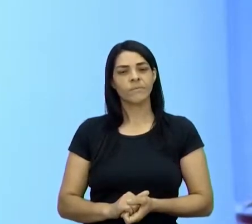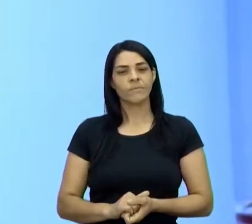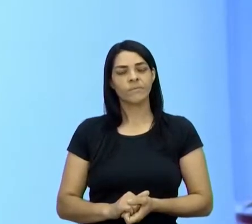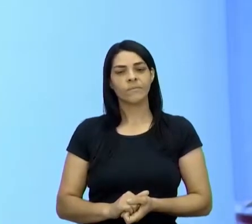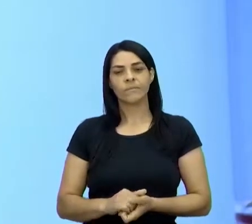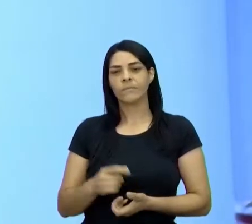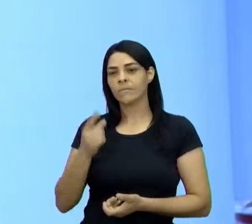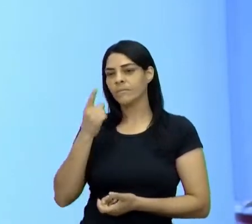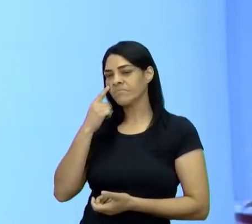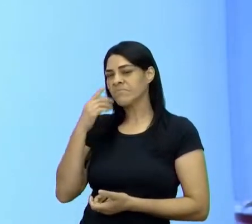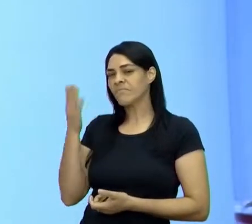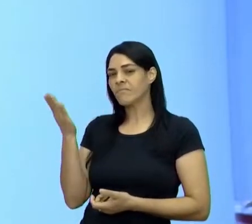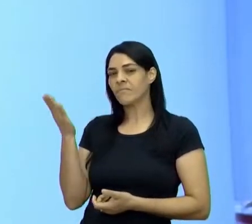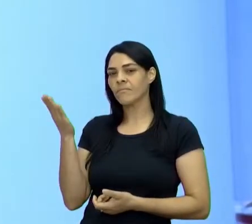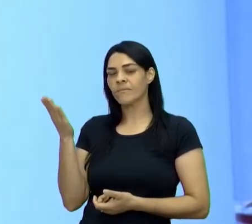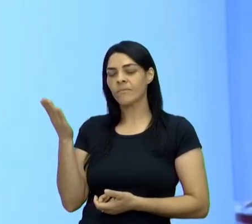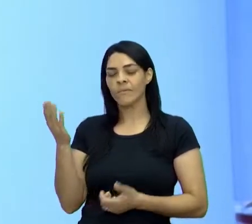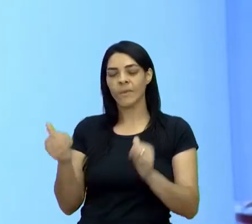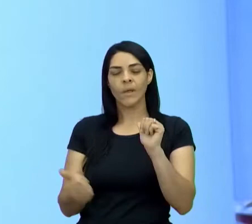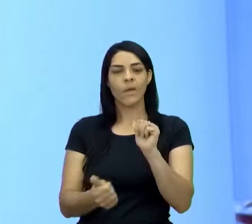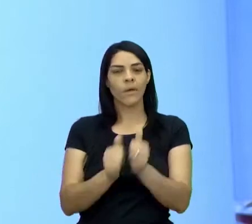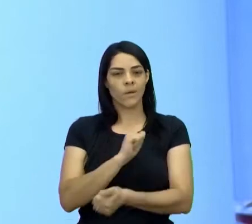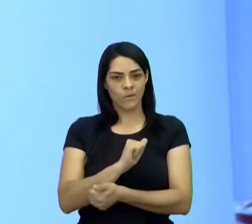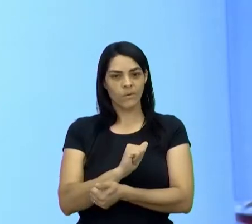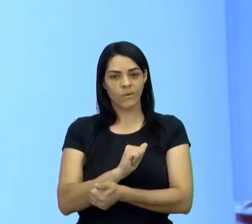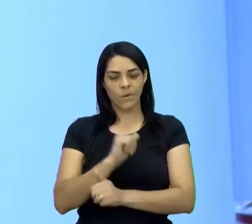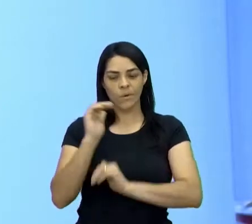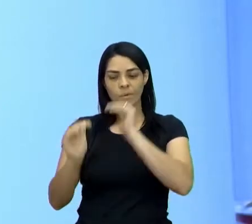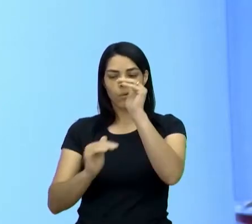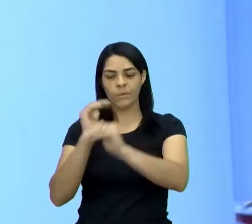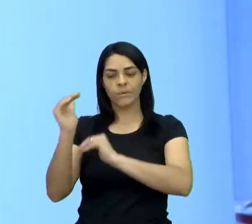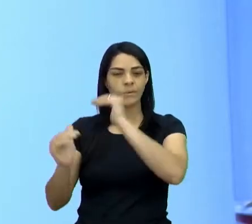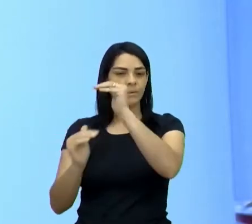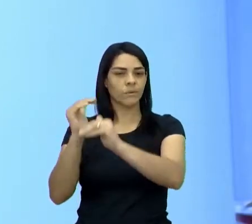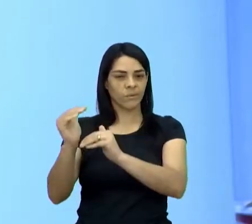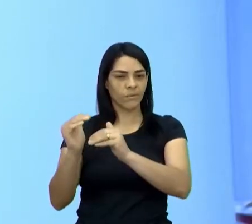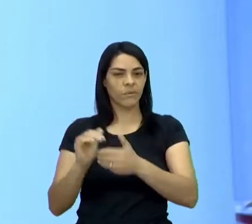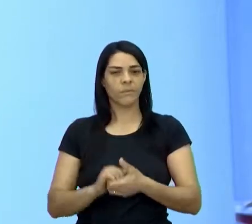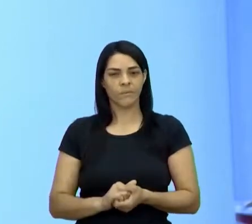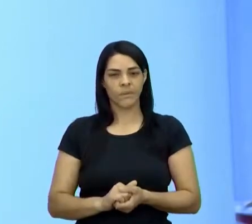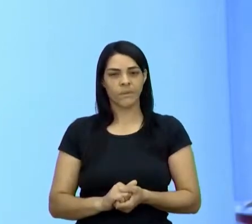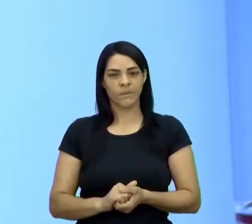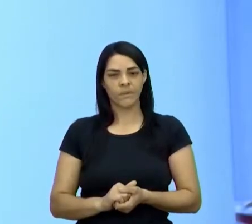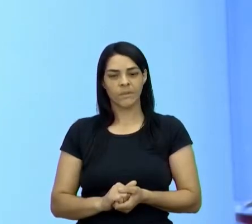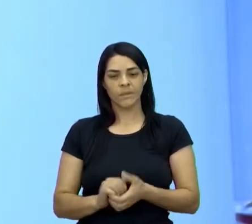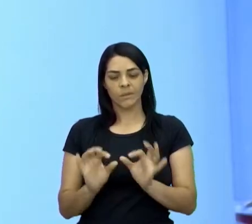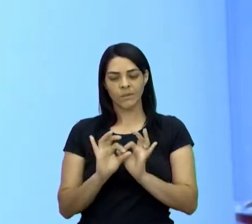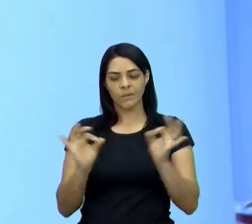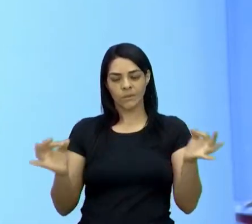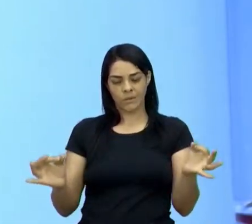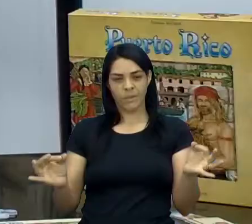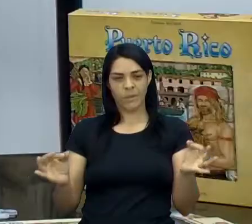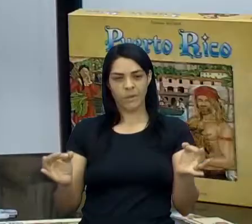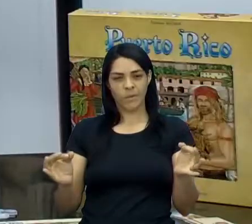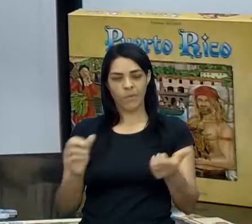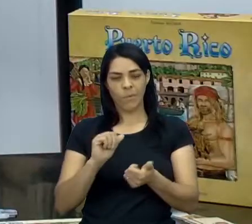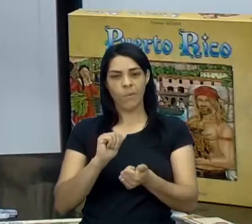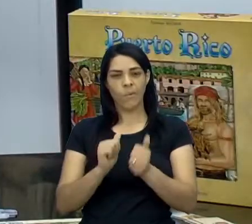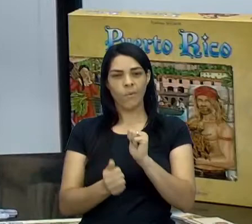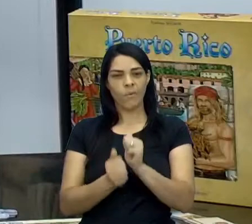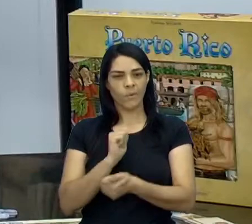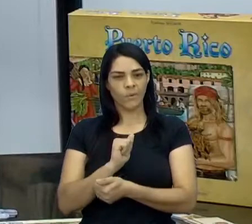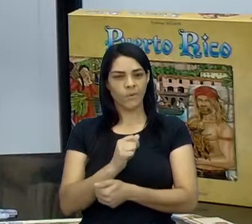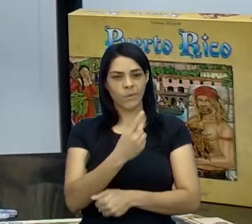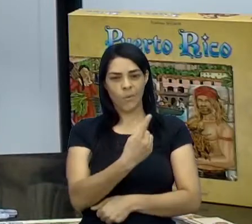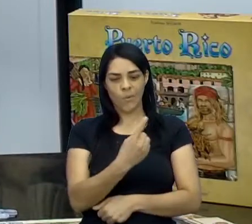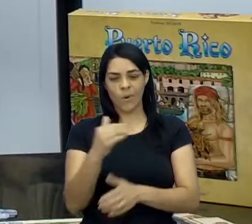leve, por exemplo, aqui, ó, um jogo de agricultura e desenvolvimento para o Rosenberg, de 1 a 5 jogadores, duração numa partida. Ah, peraí, ó, 1 a 5